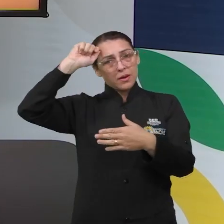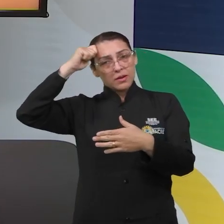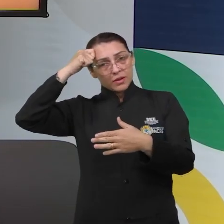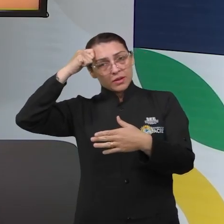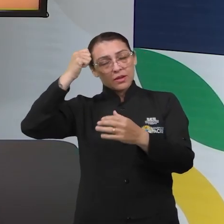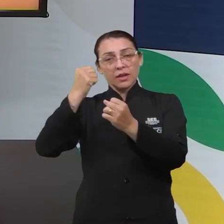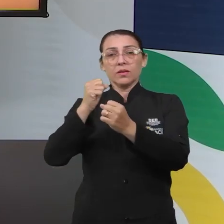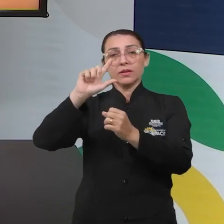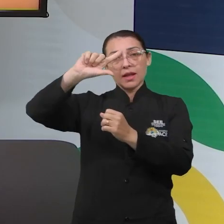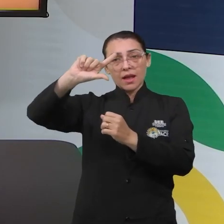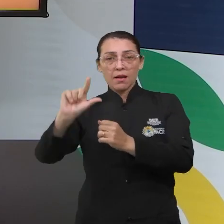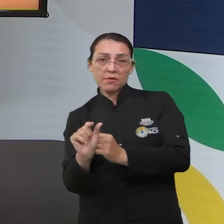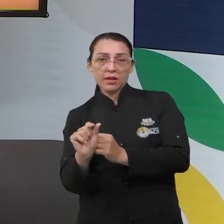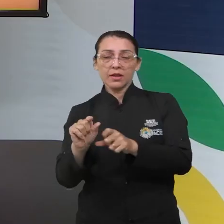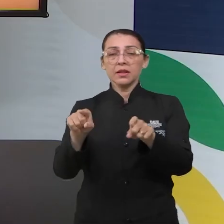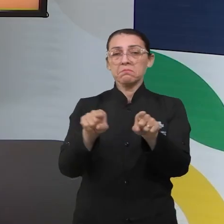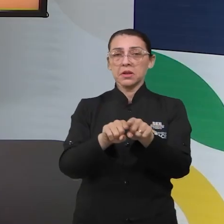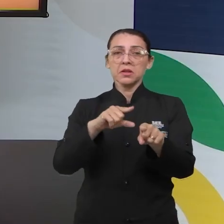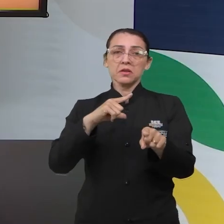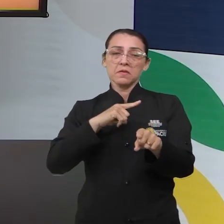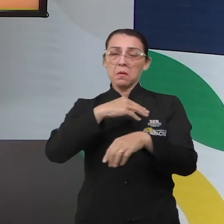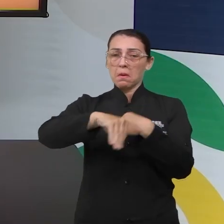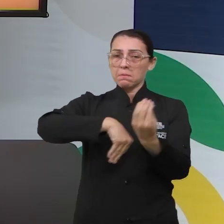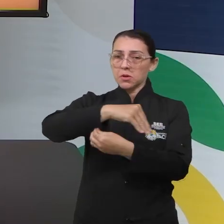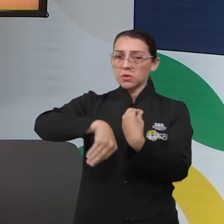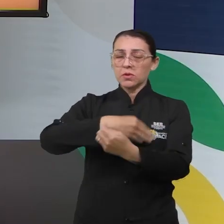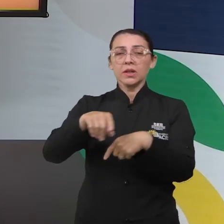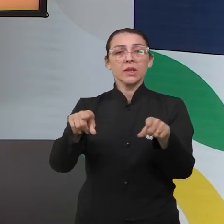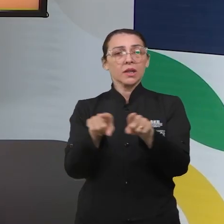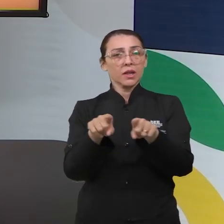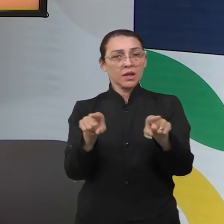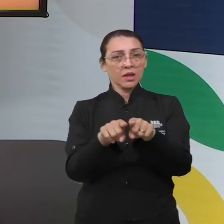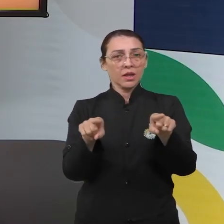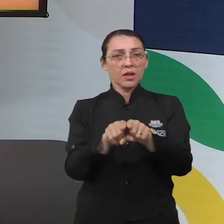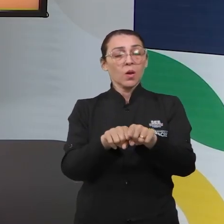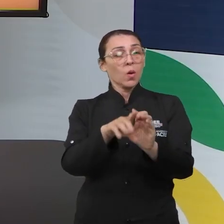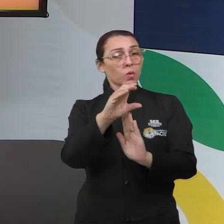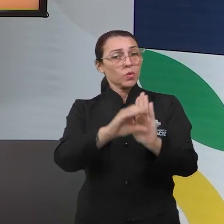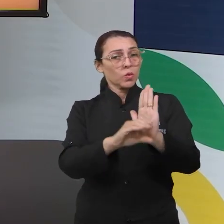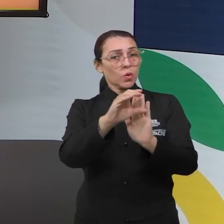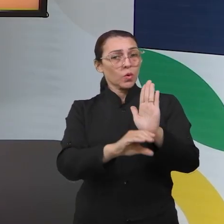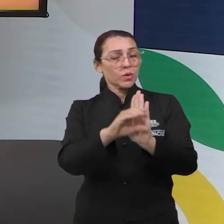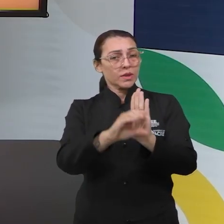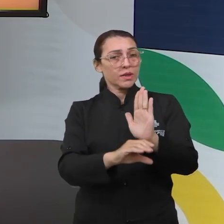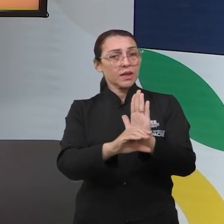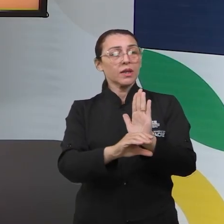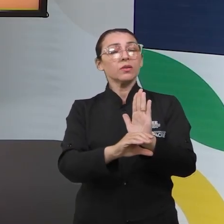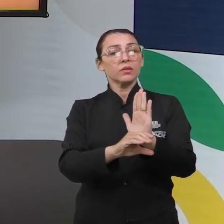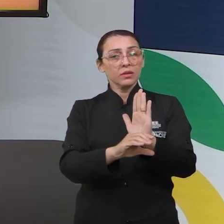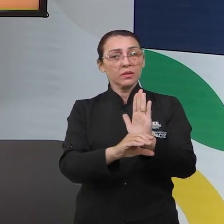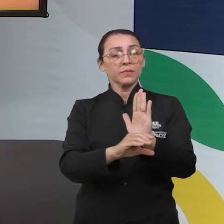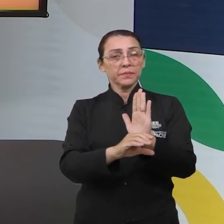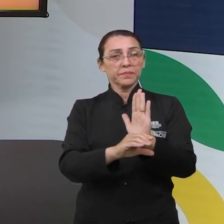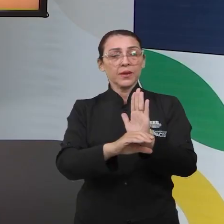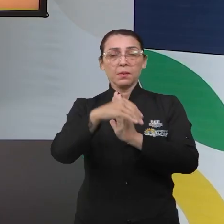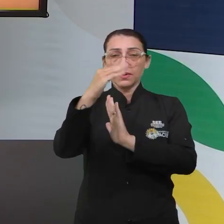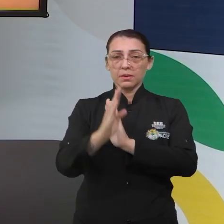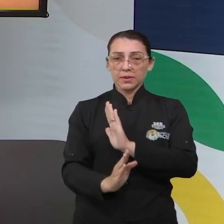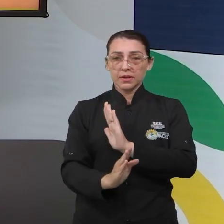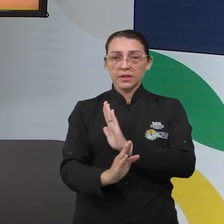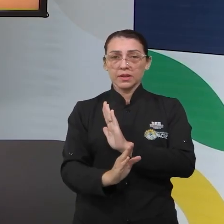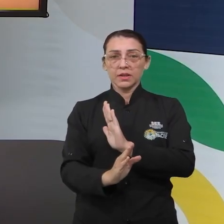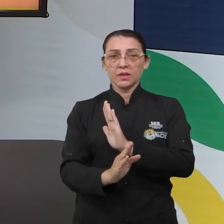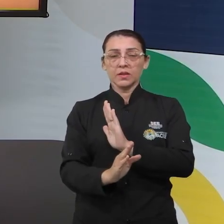negros africanos e que elas tiveram aí uma mistura também com os conceitos e preceitos aqui para o Brasil